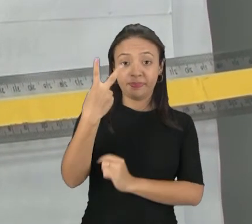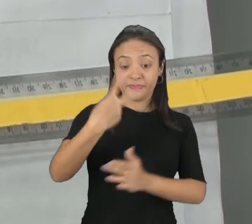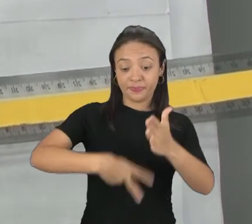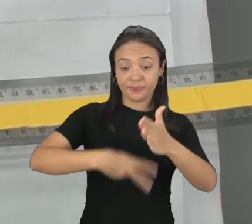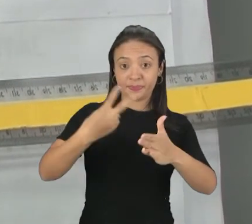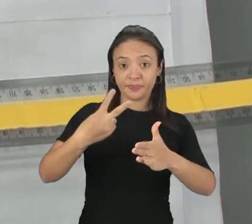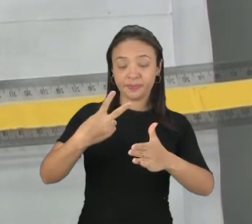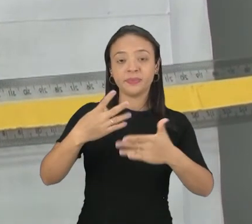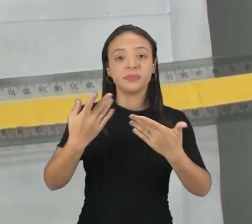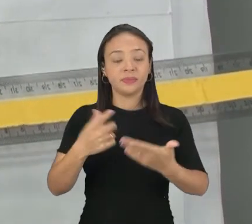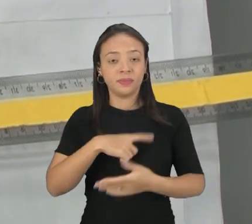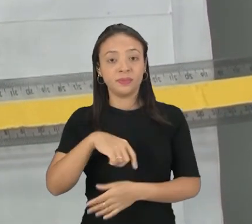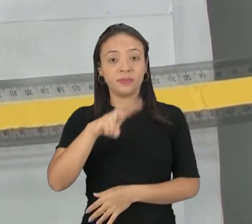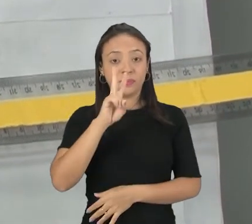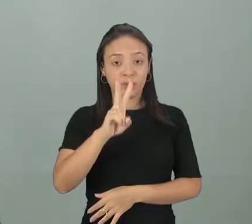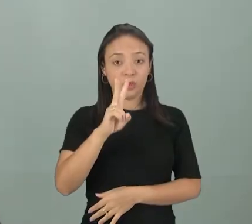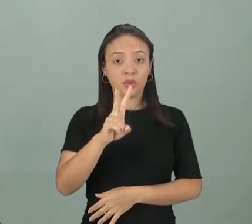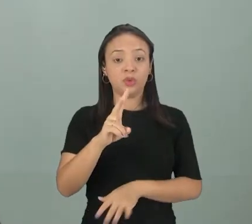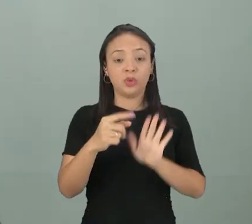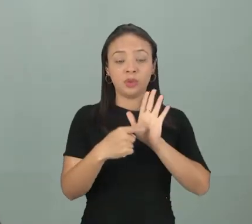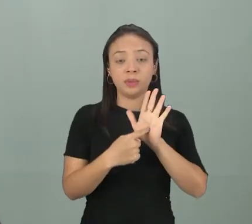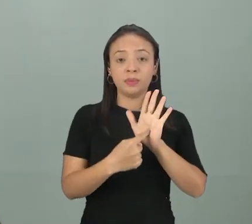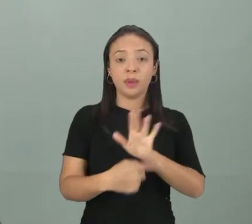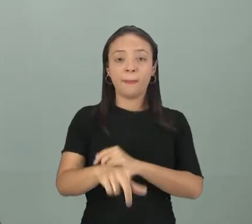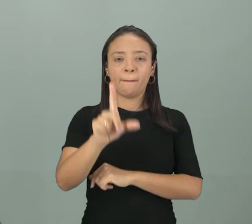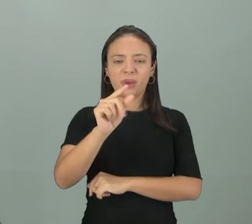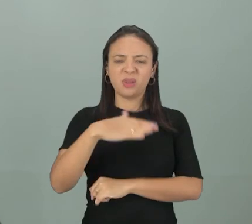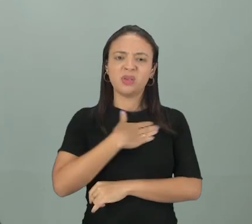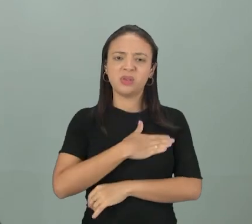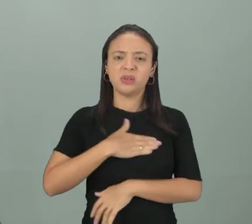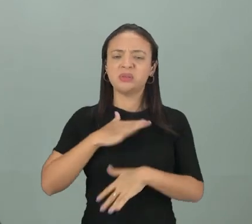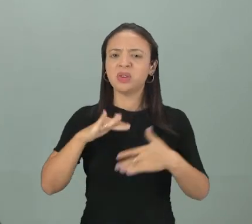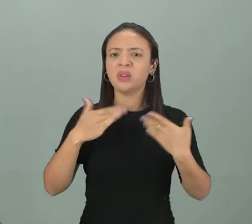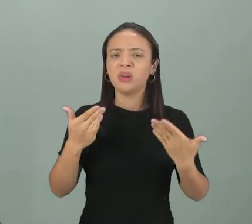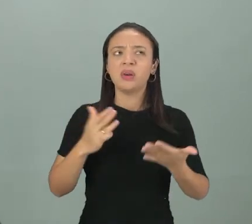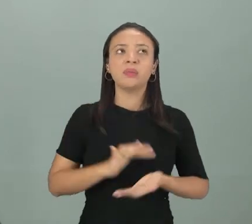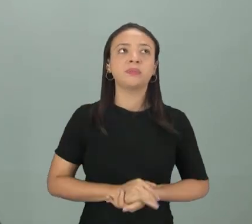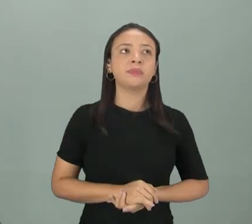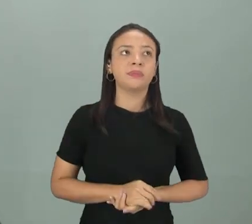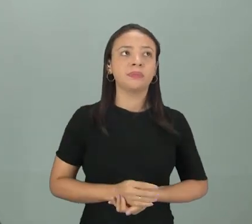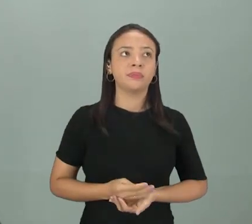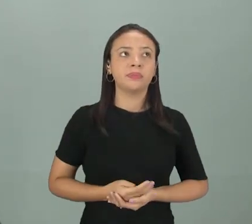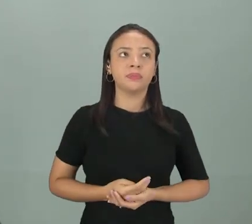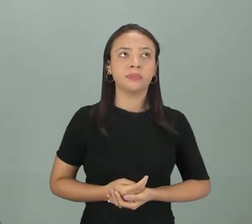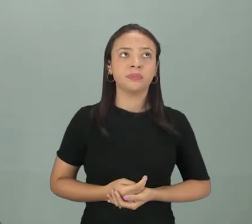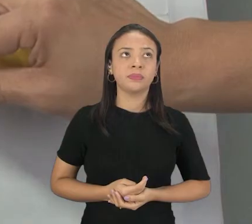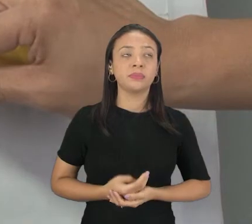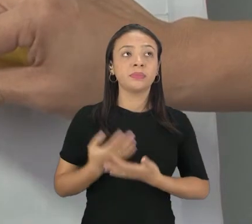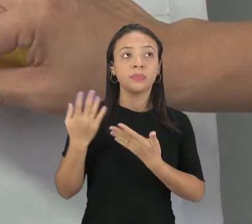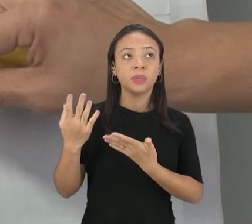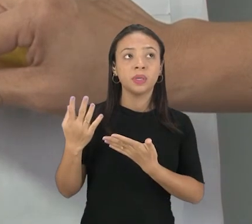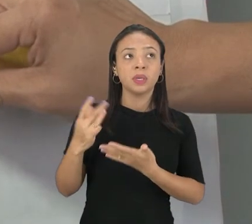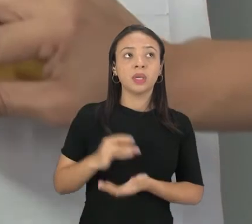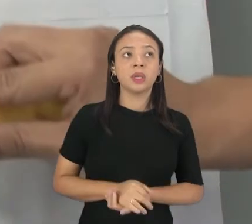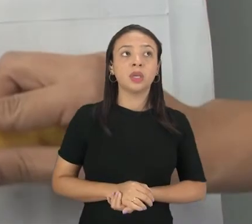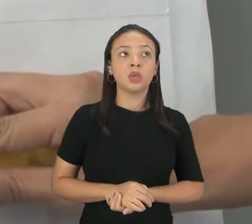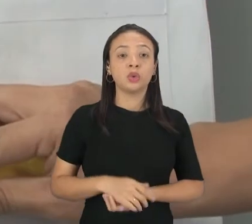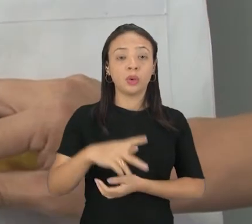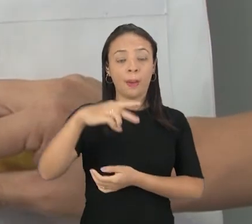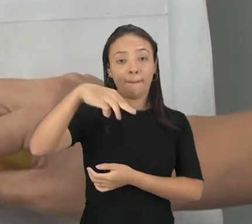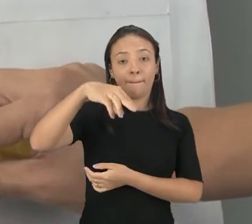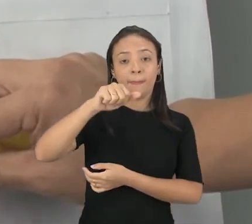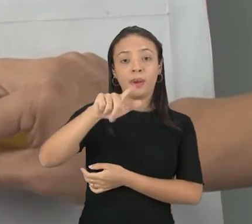então foram dois que tiveram menos preferência em quais foram as atrações vamos lá foram foi a atração dos